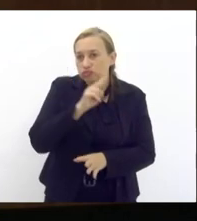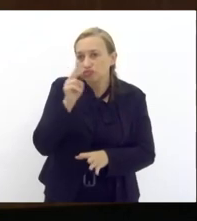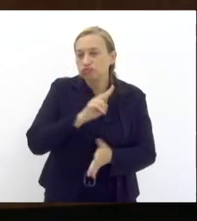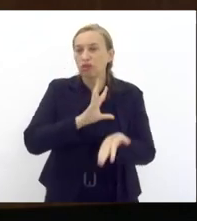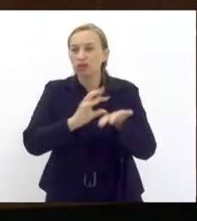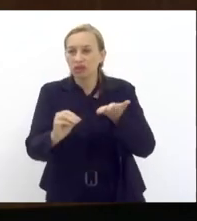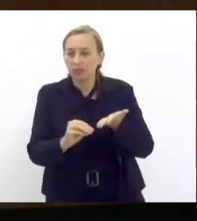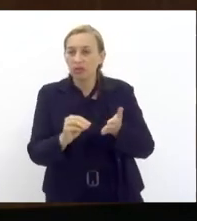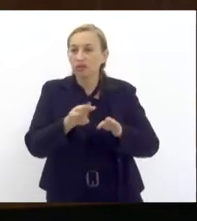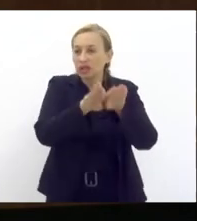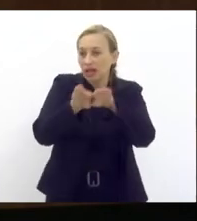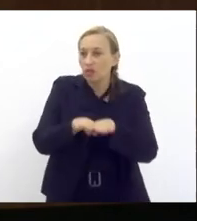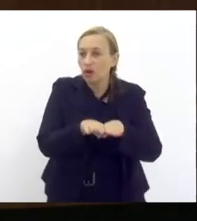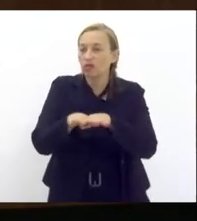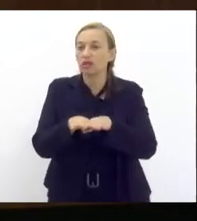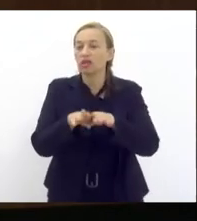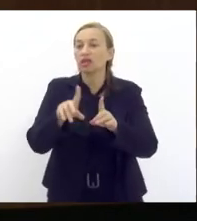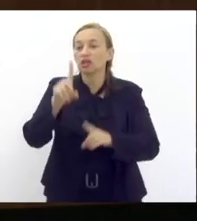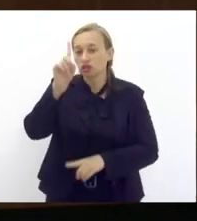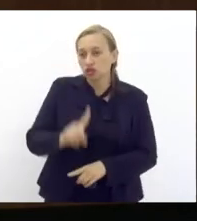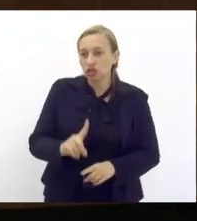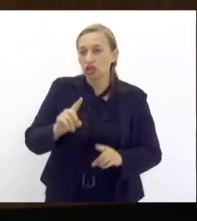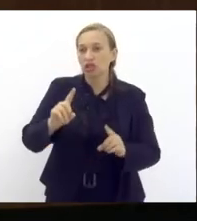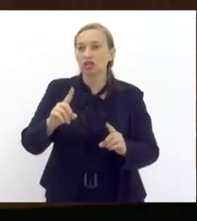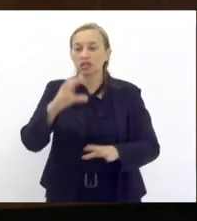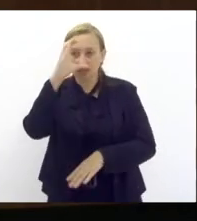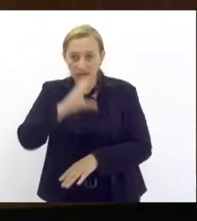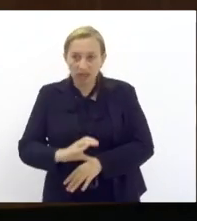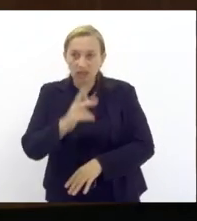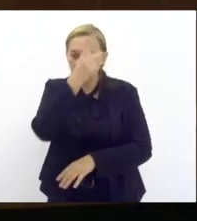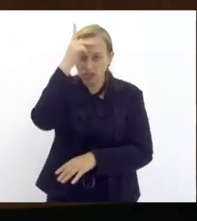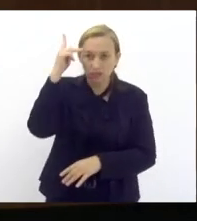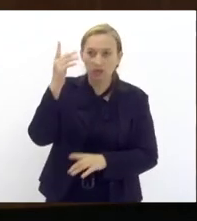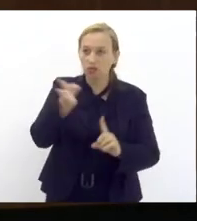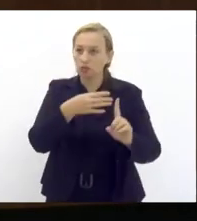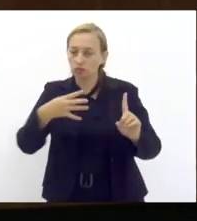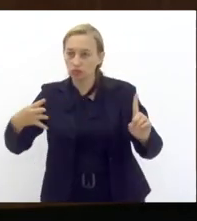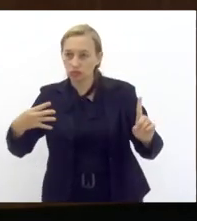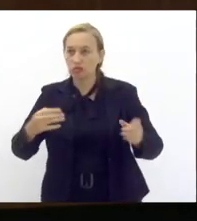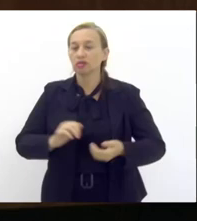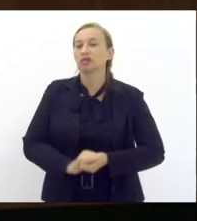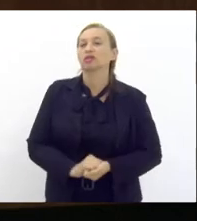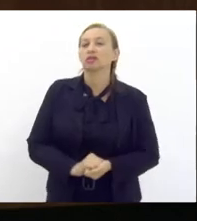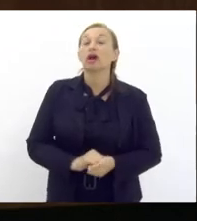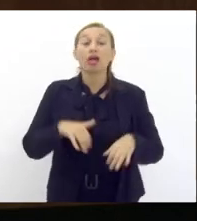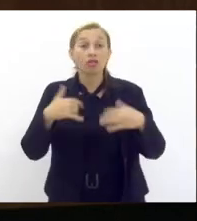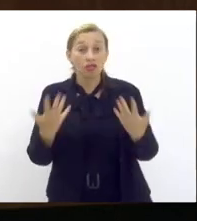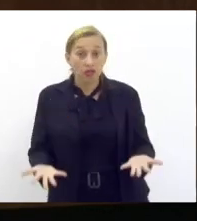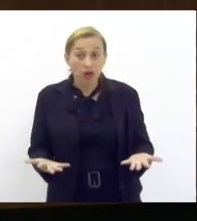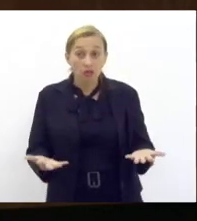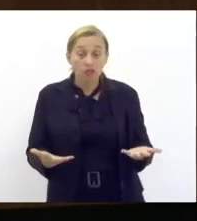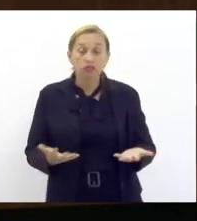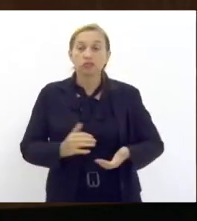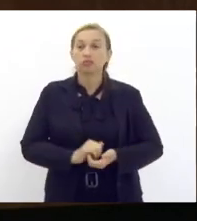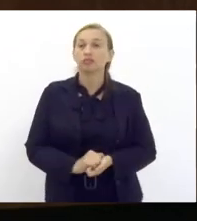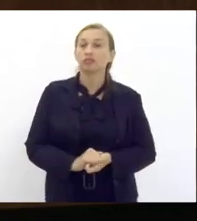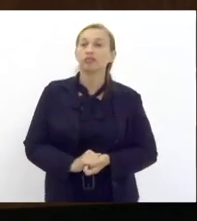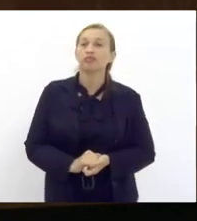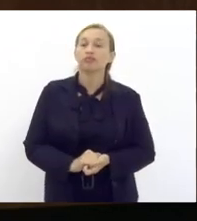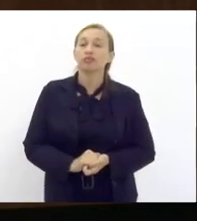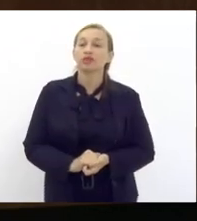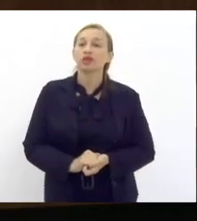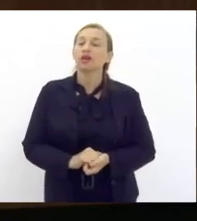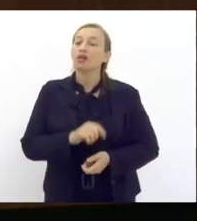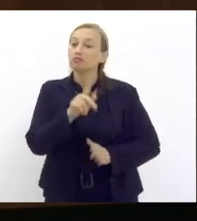na defesa da igualdade dos direitos da cidadania de pessoas LGBTQIA+. Então, na medida que